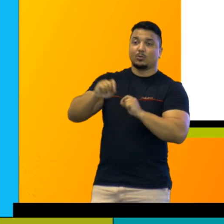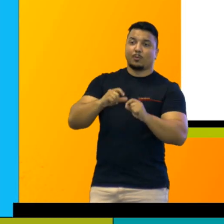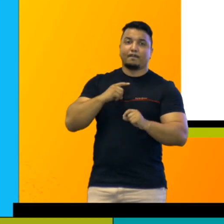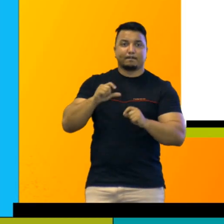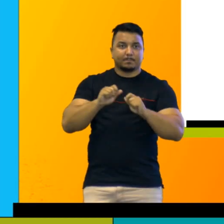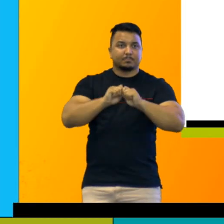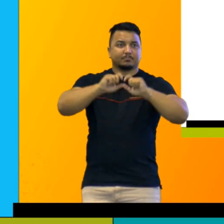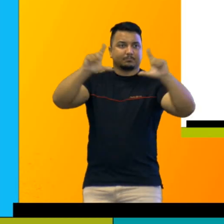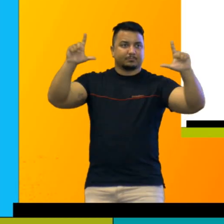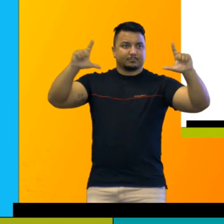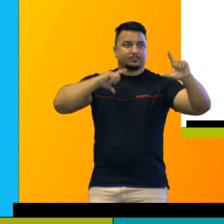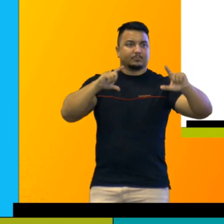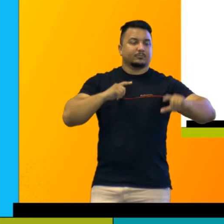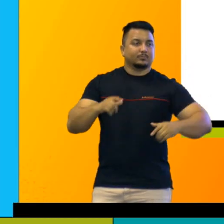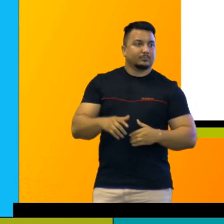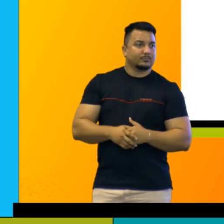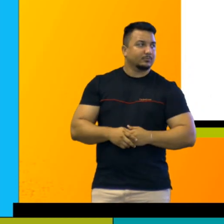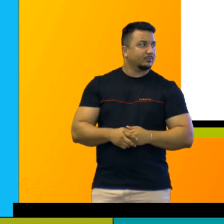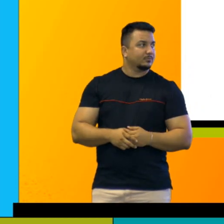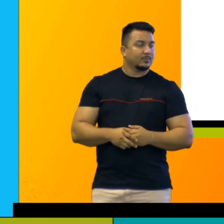aí?